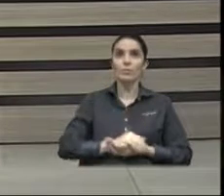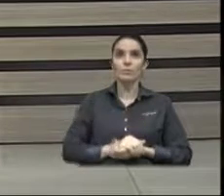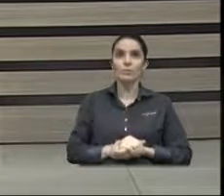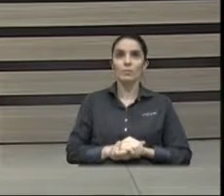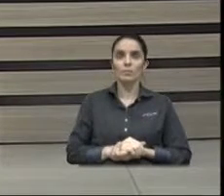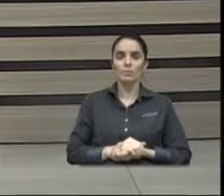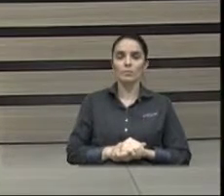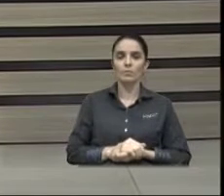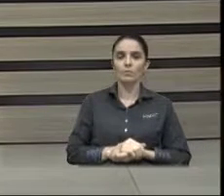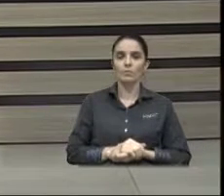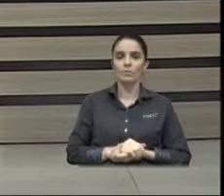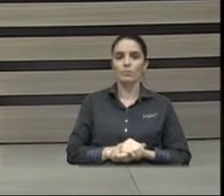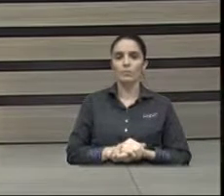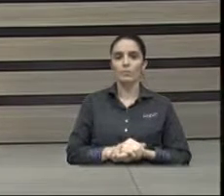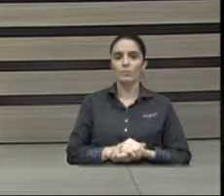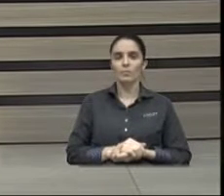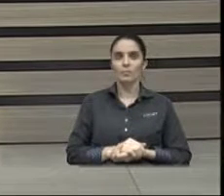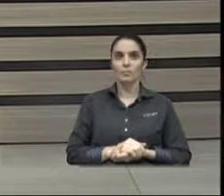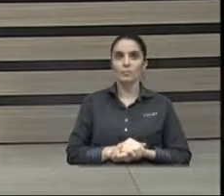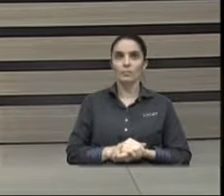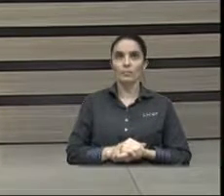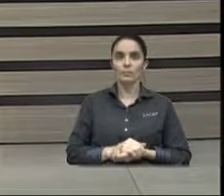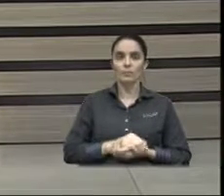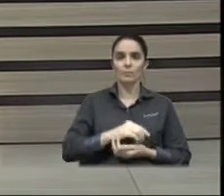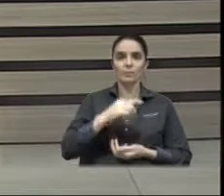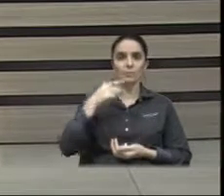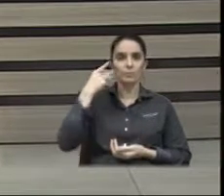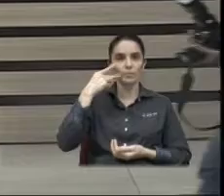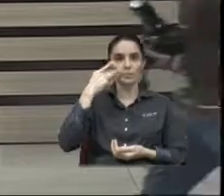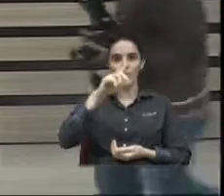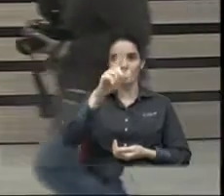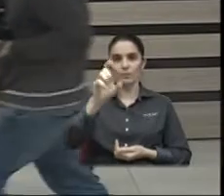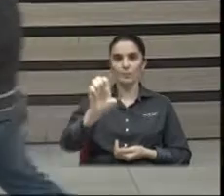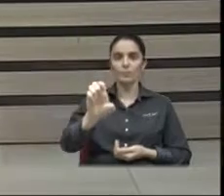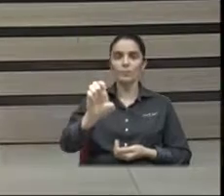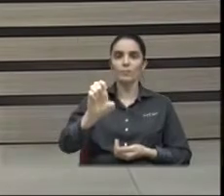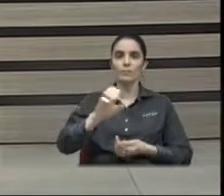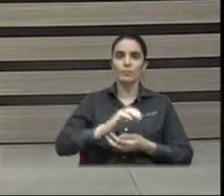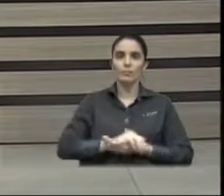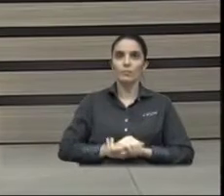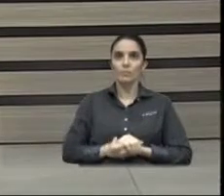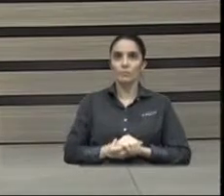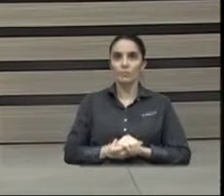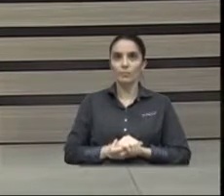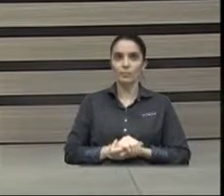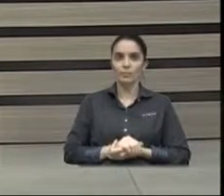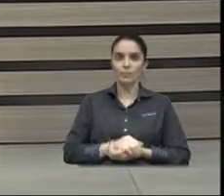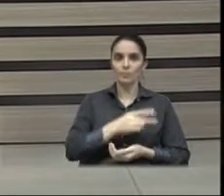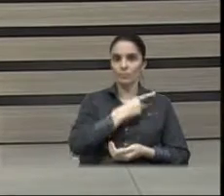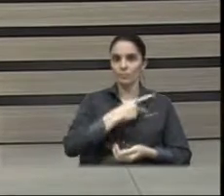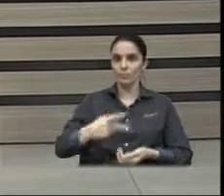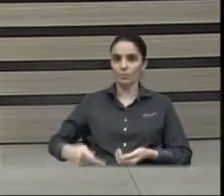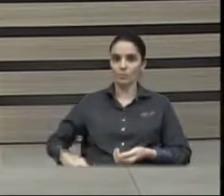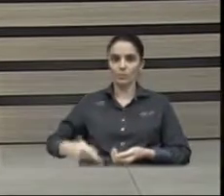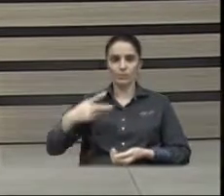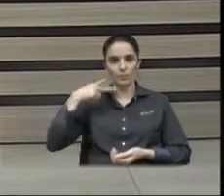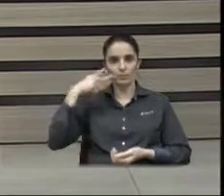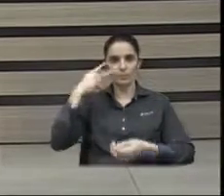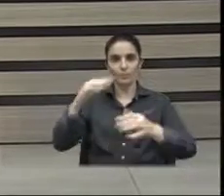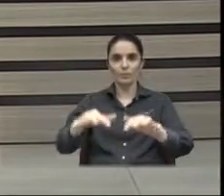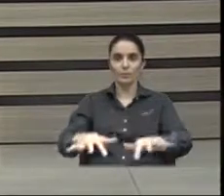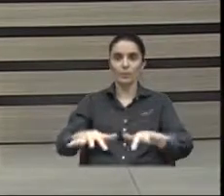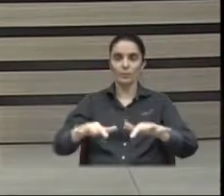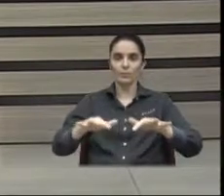gostaria. Vereador José Damix. Senhor presidente, nobres colegas, público